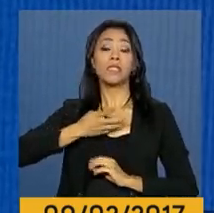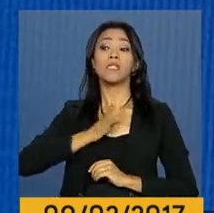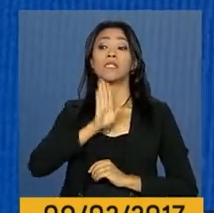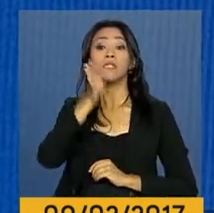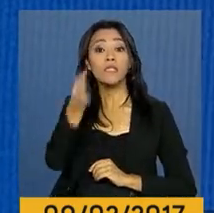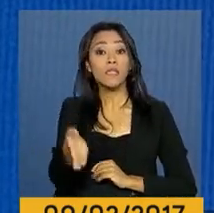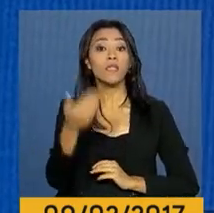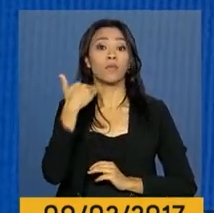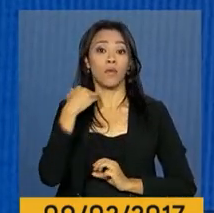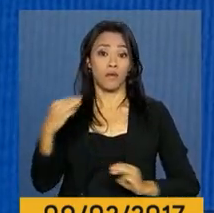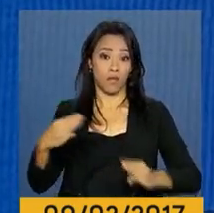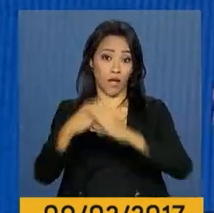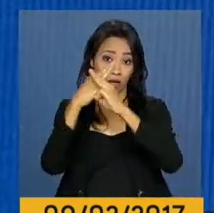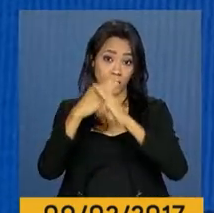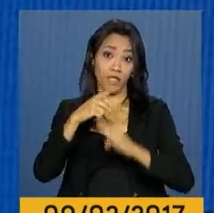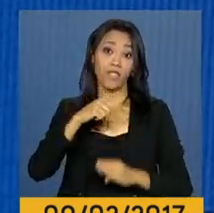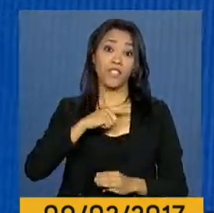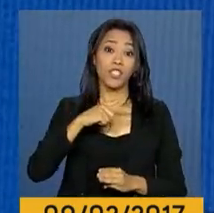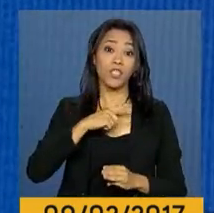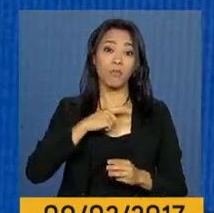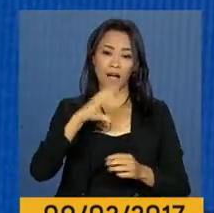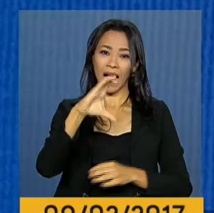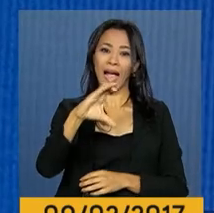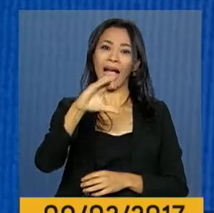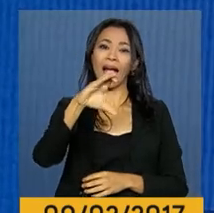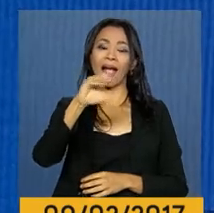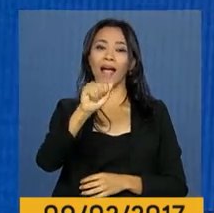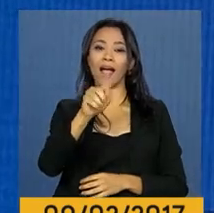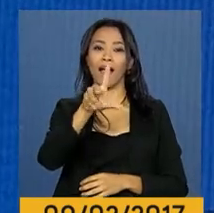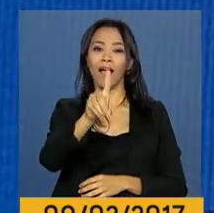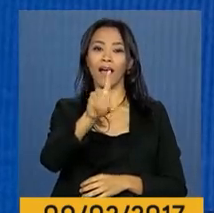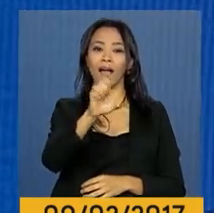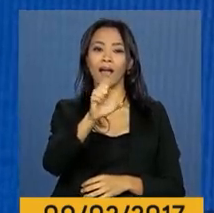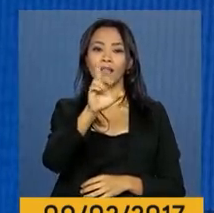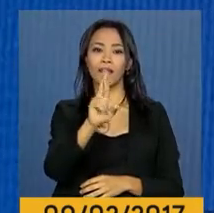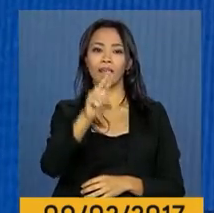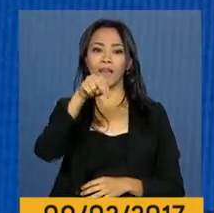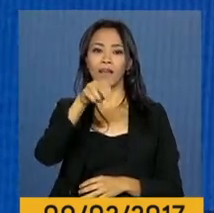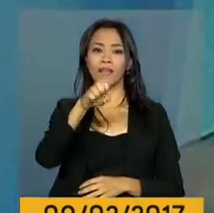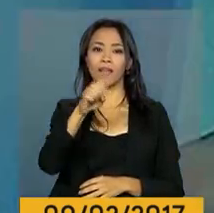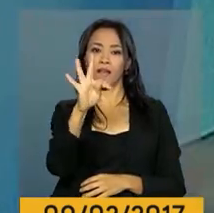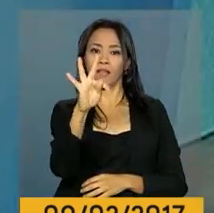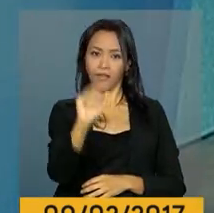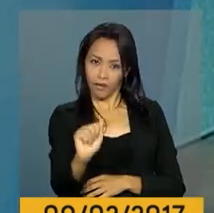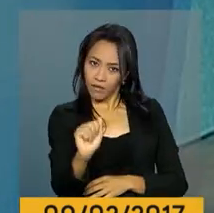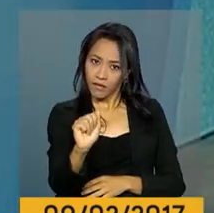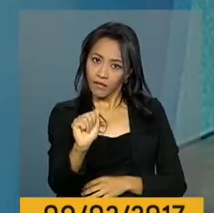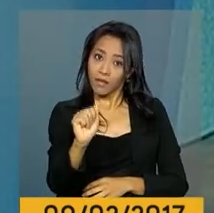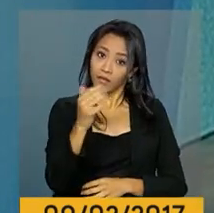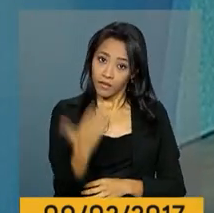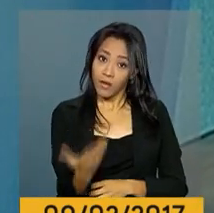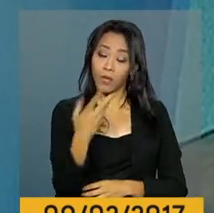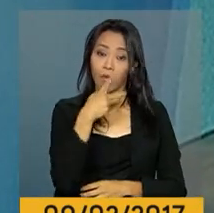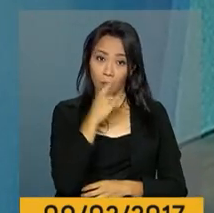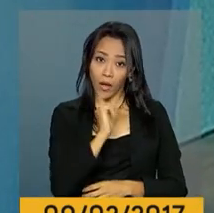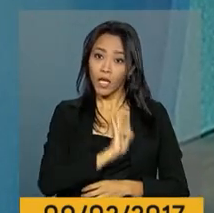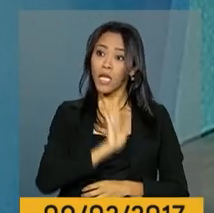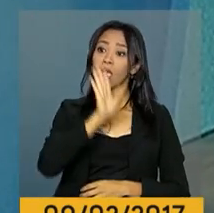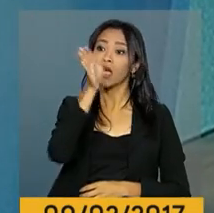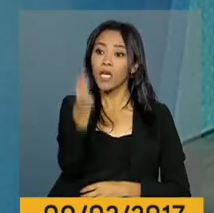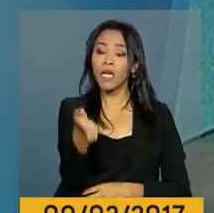Econômica Federal aquele tempo tinha uma caderneta da Caixa Econômica Federal e a Caixa Econômica Federal e lá